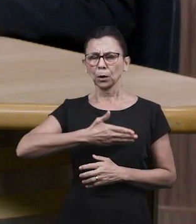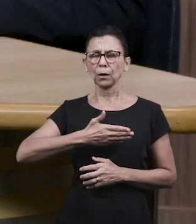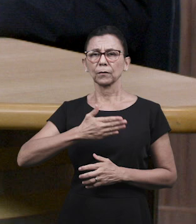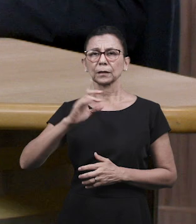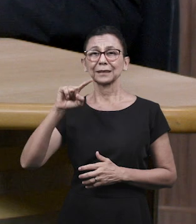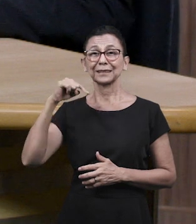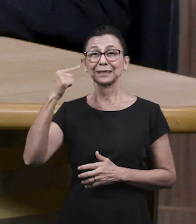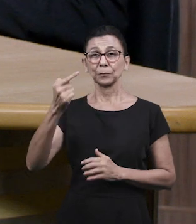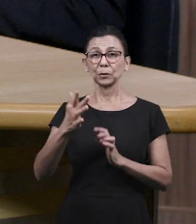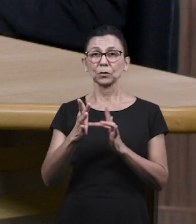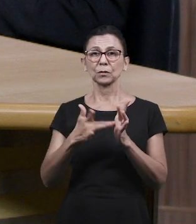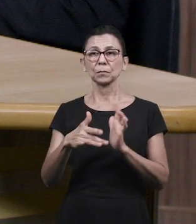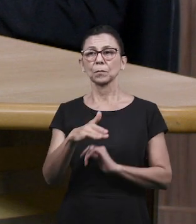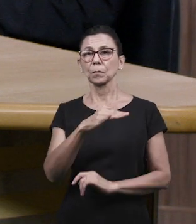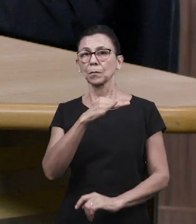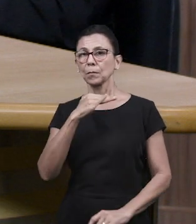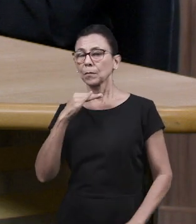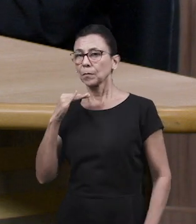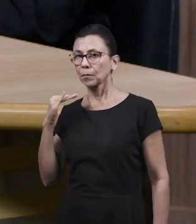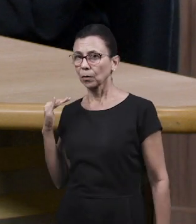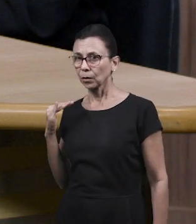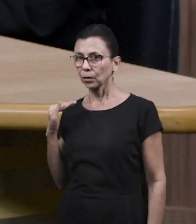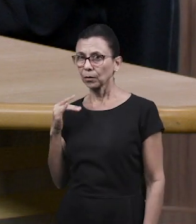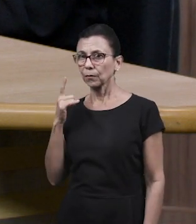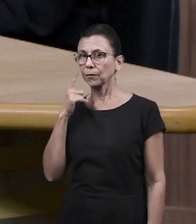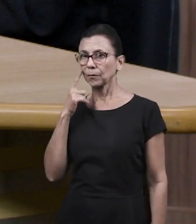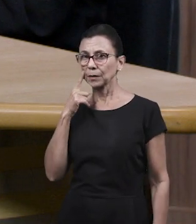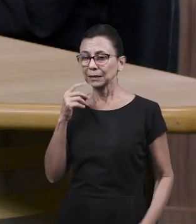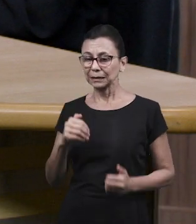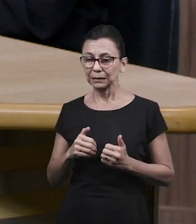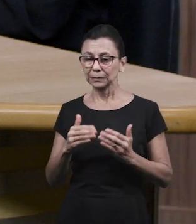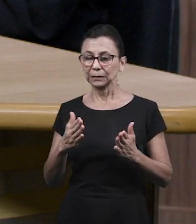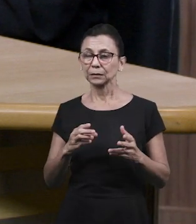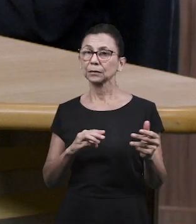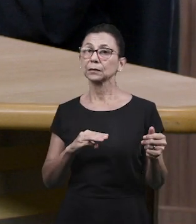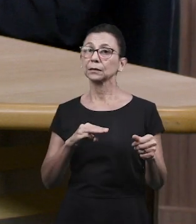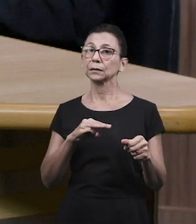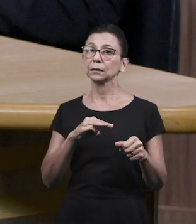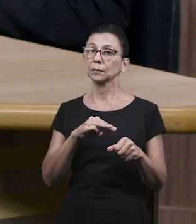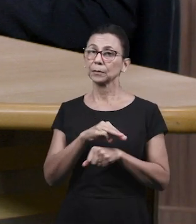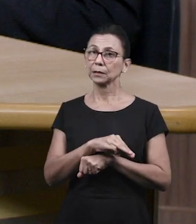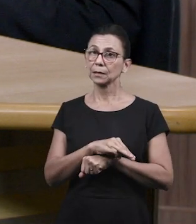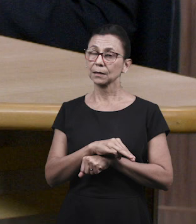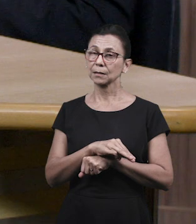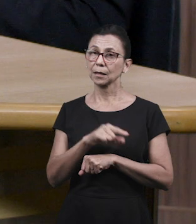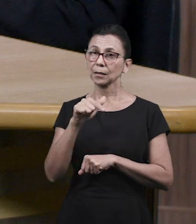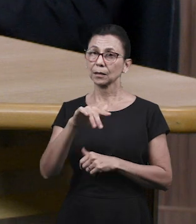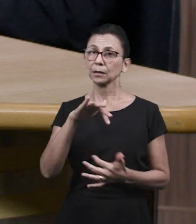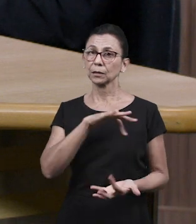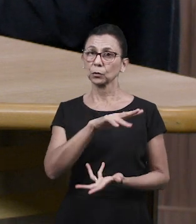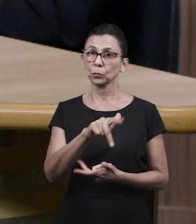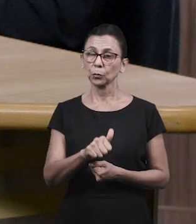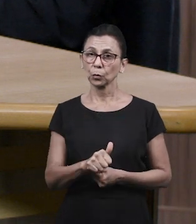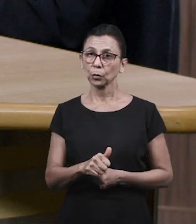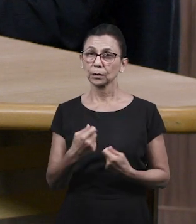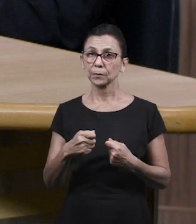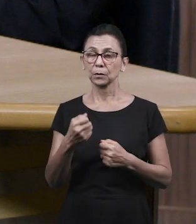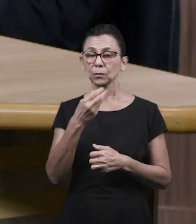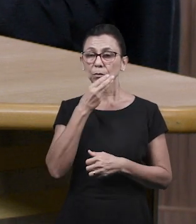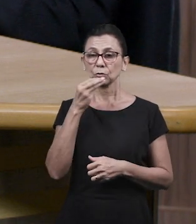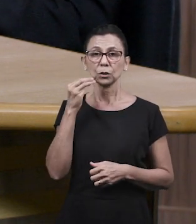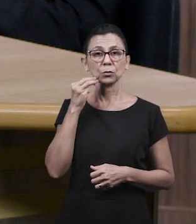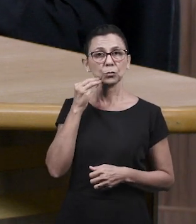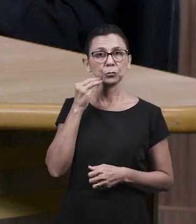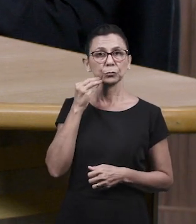Então, veja bem, para ele iniciar o ministério, ele teve de fazer um período de jejum.